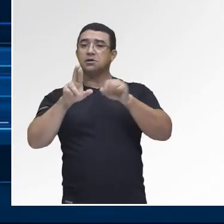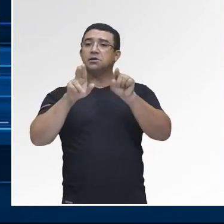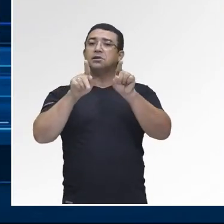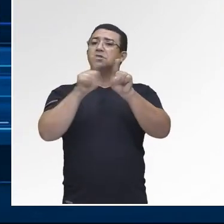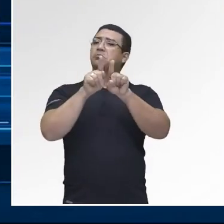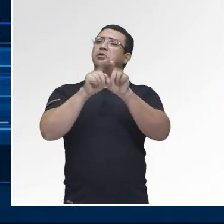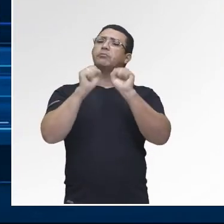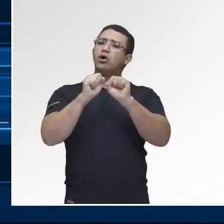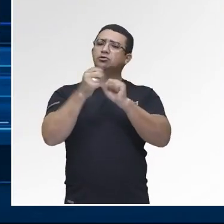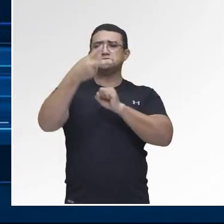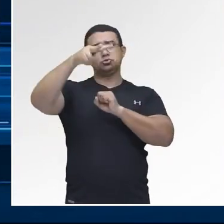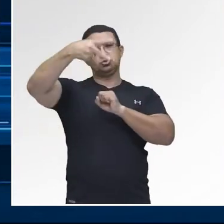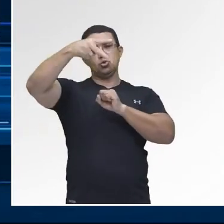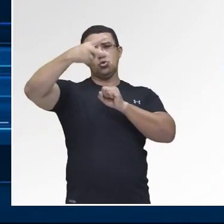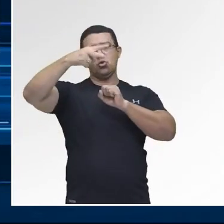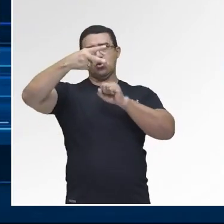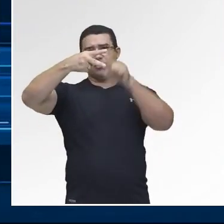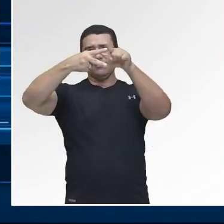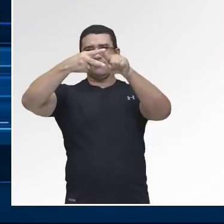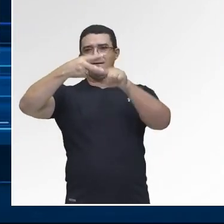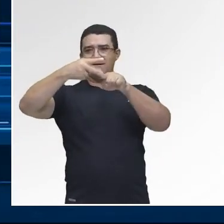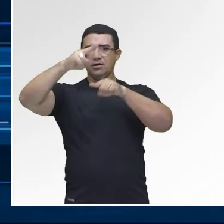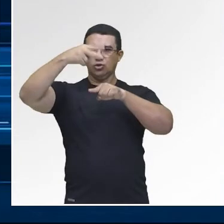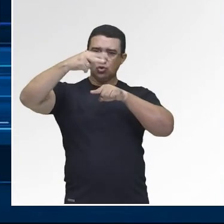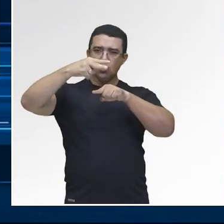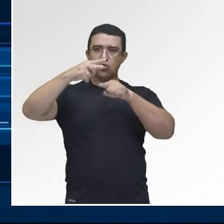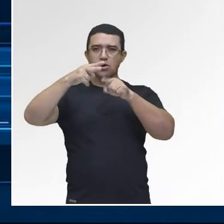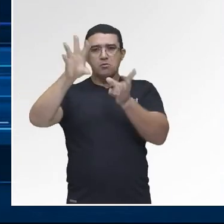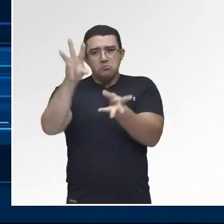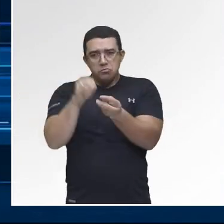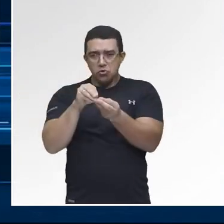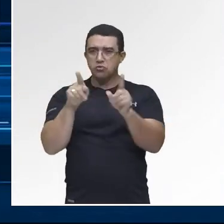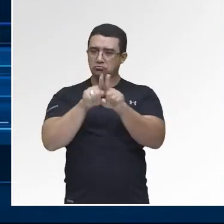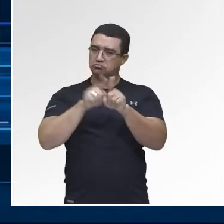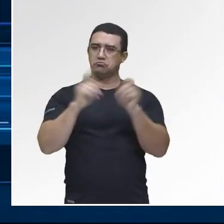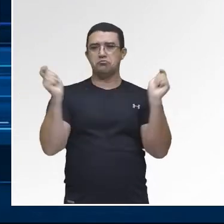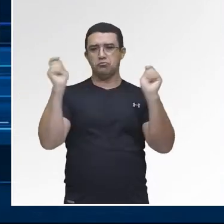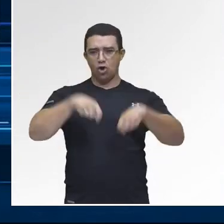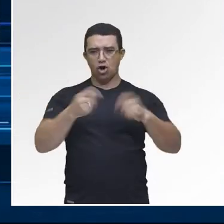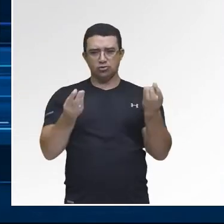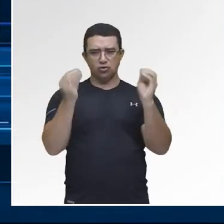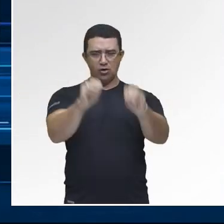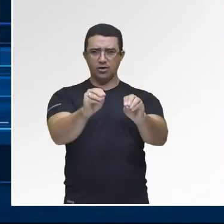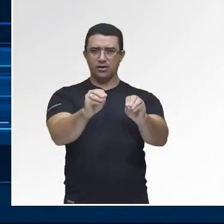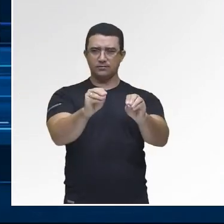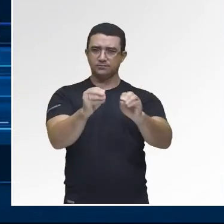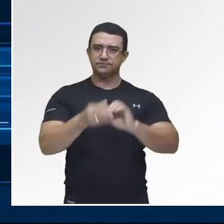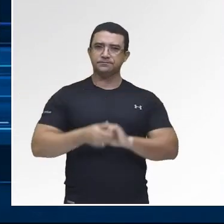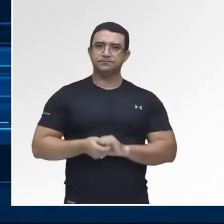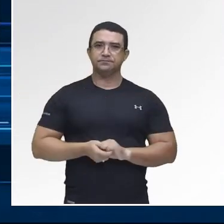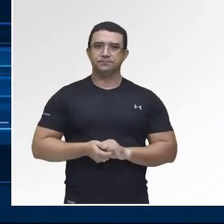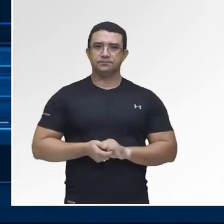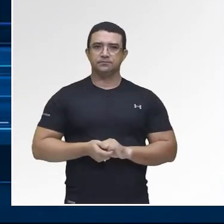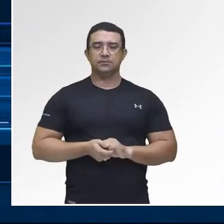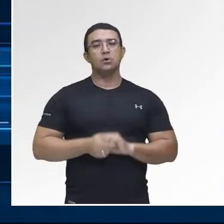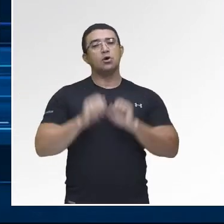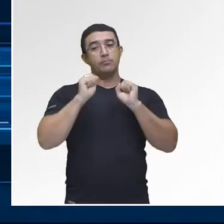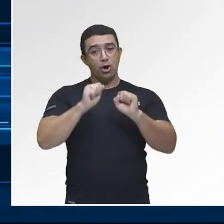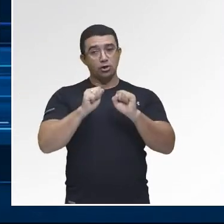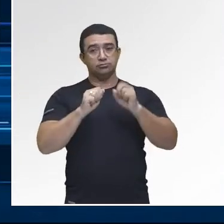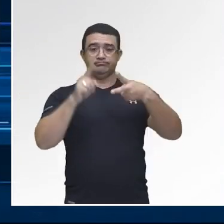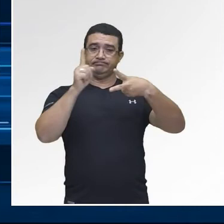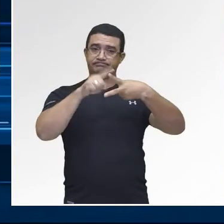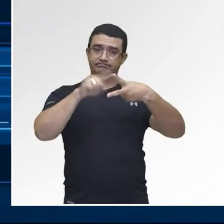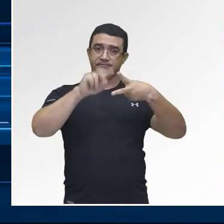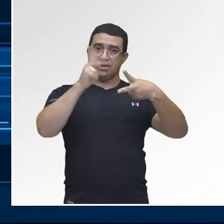have not, que é a forma não abreviada, eu simplesmente coloco, né, o advérbio de negação not, né, logo